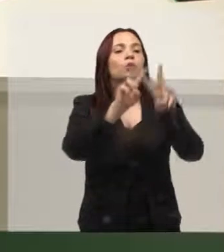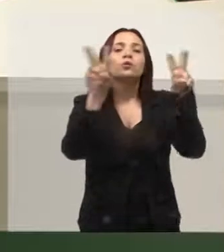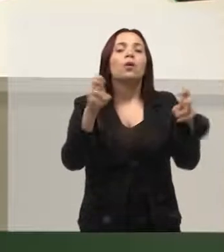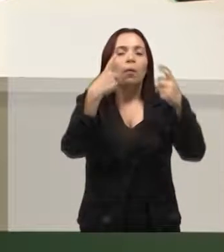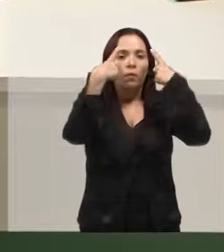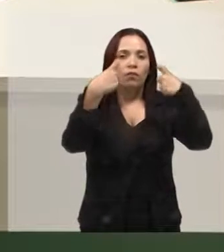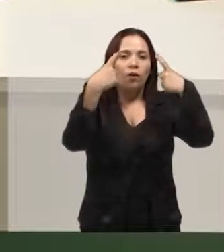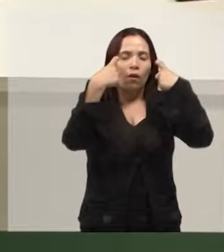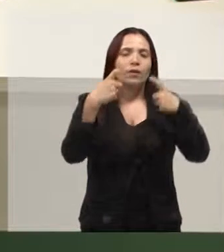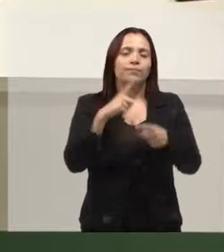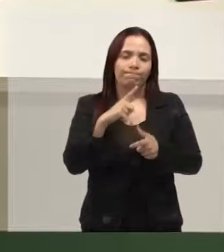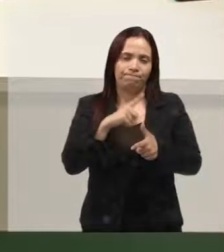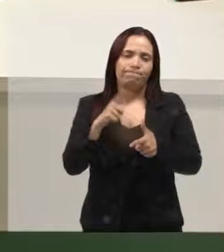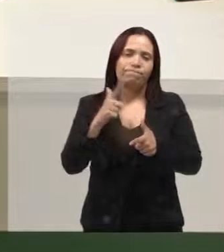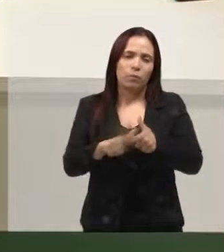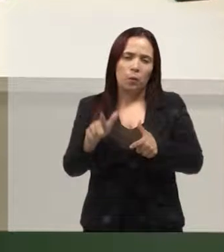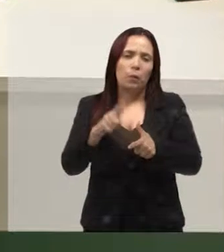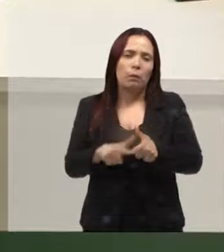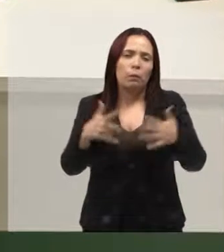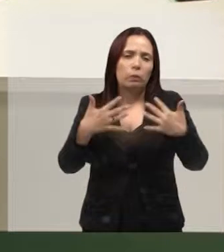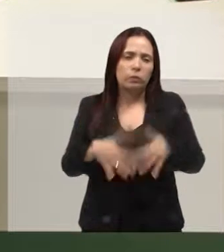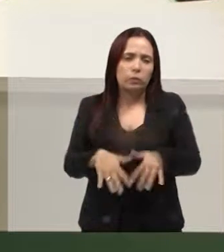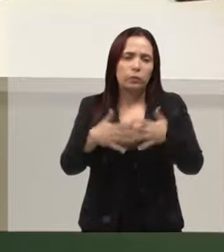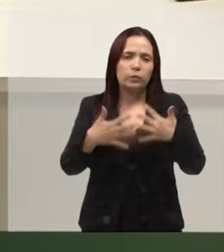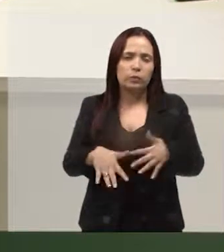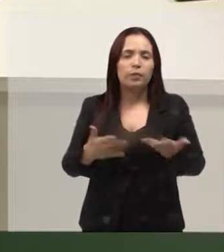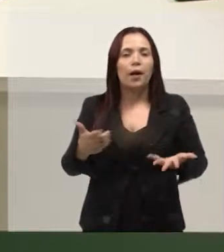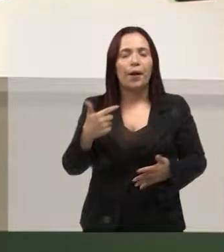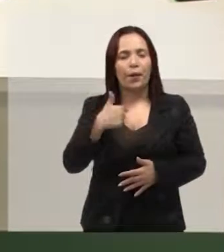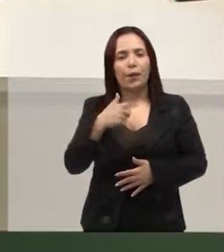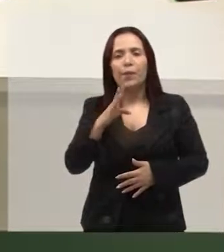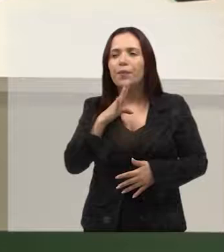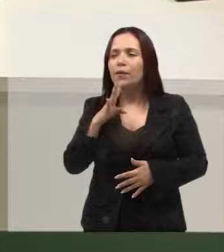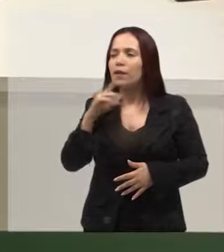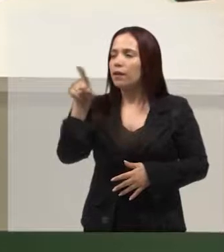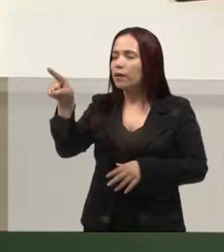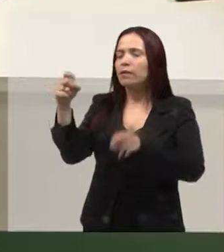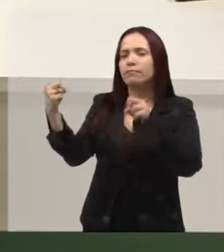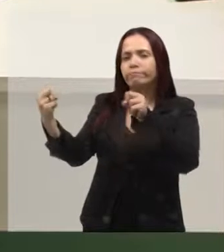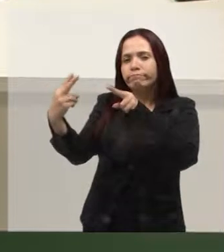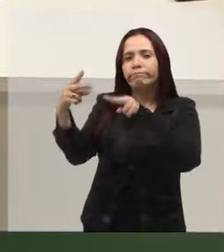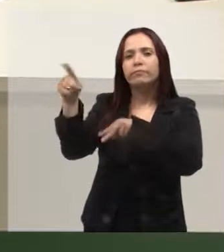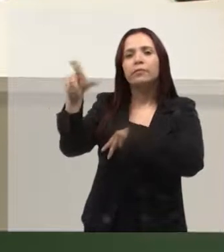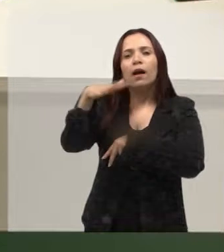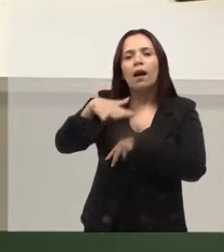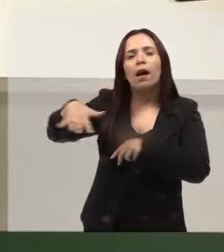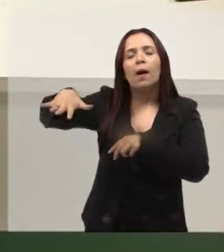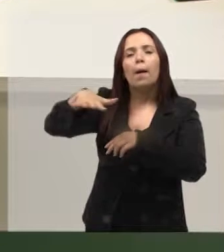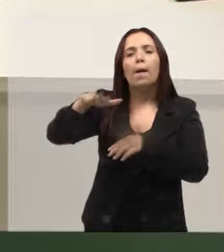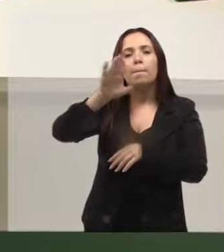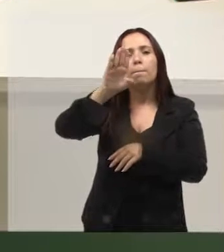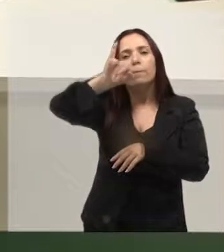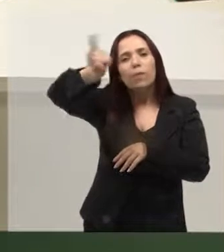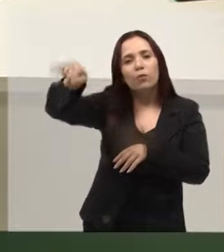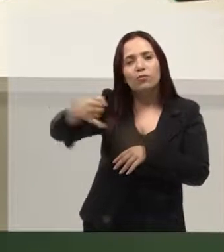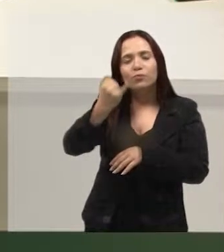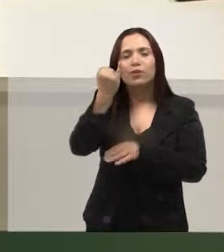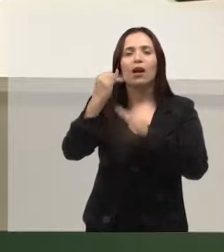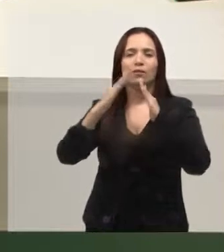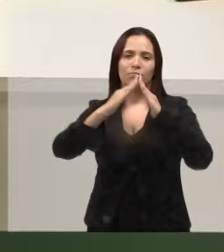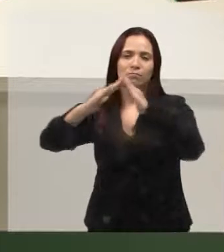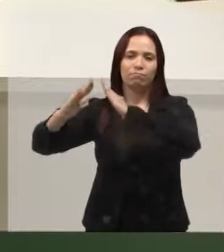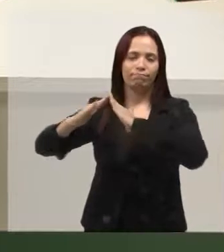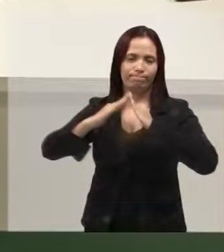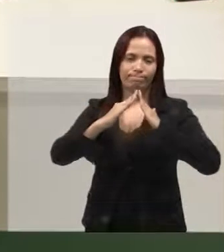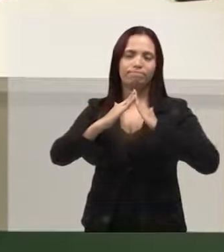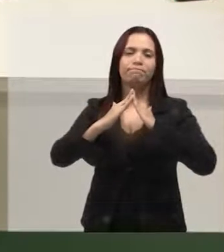é um câncer que atinge a gente? Eu sou um homem de comunidade, eu conheço o seu trabalho no Grande Bom Jardim e na cidade de Fortaleza como um todo. O